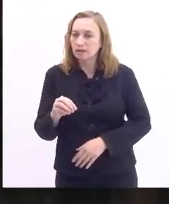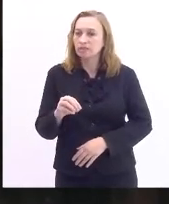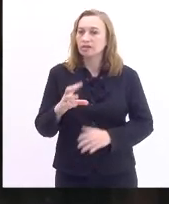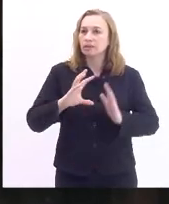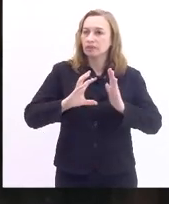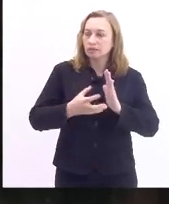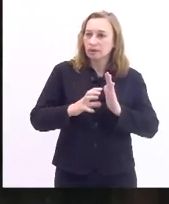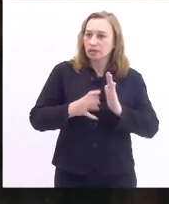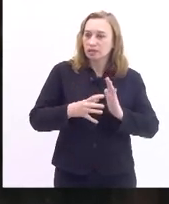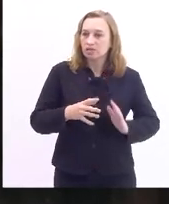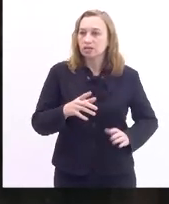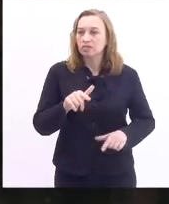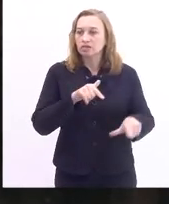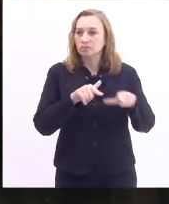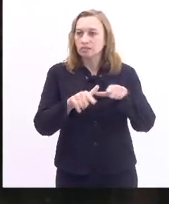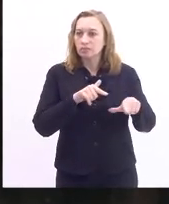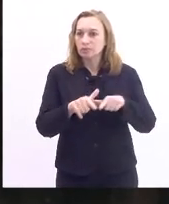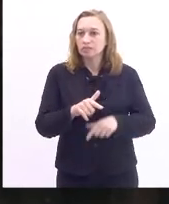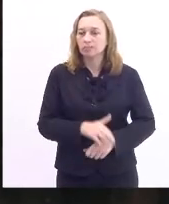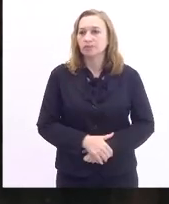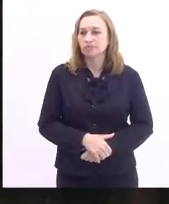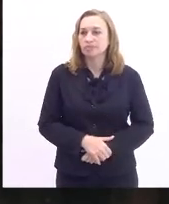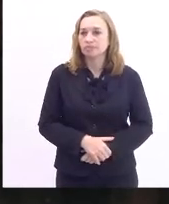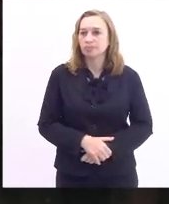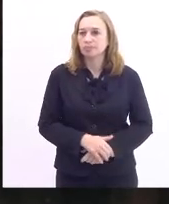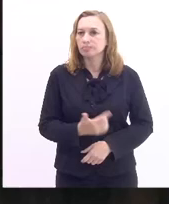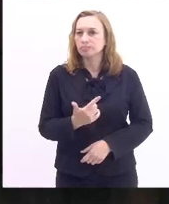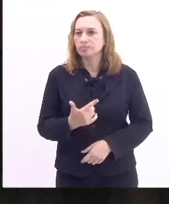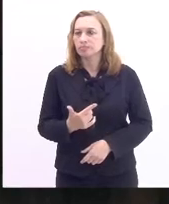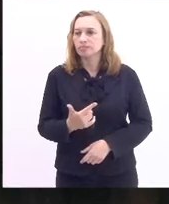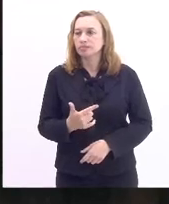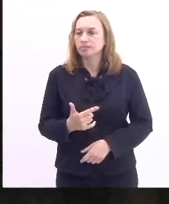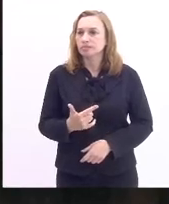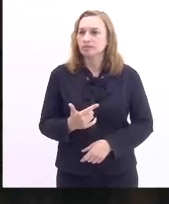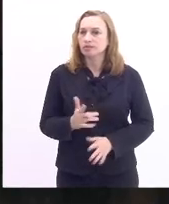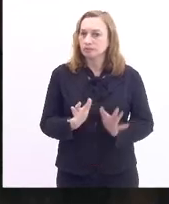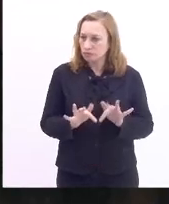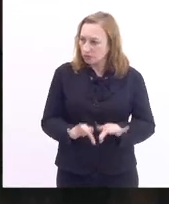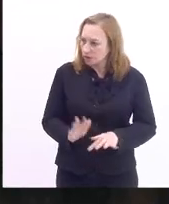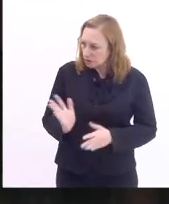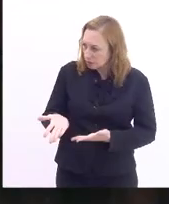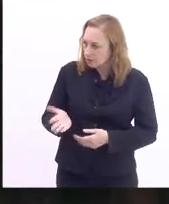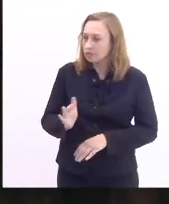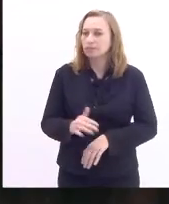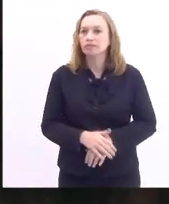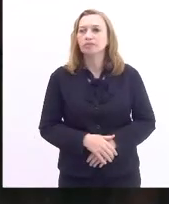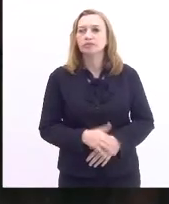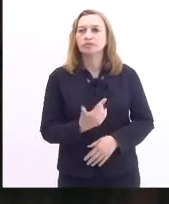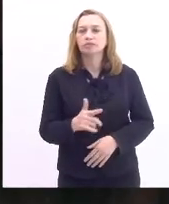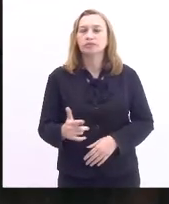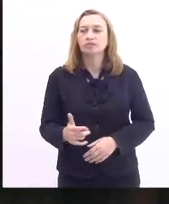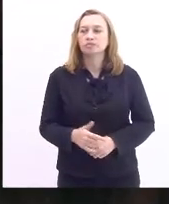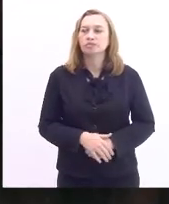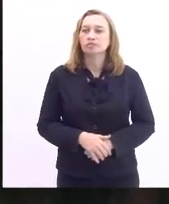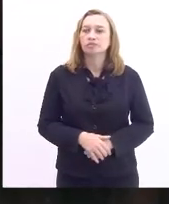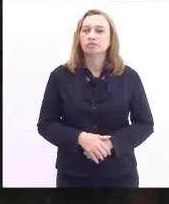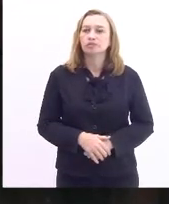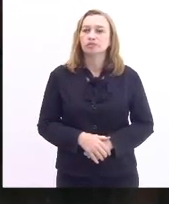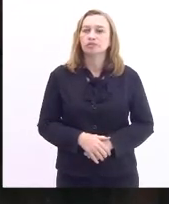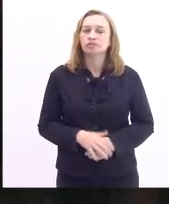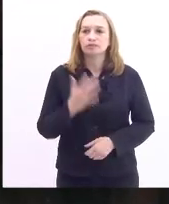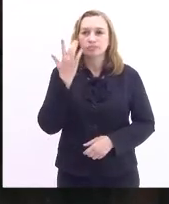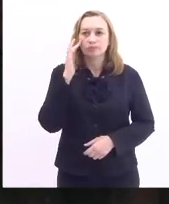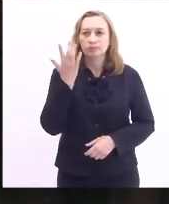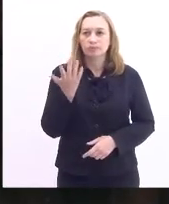partido dos trabalhadores a gente não tem eu vou terminar Já Rosa dela a gente não tem que ter receio de